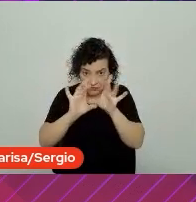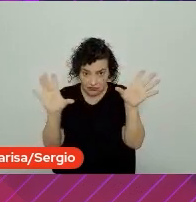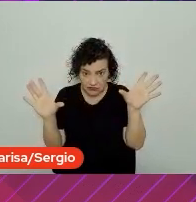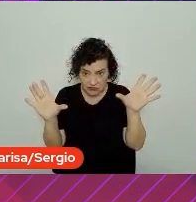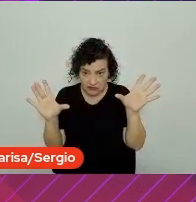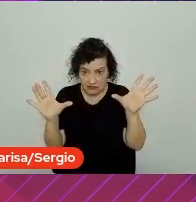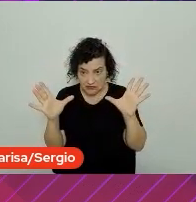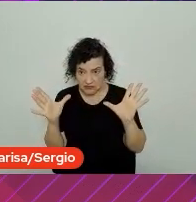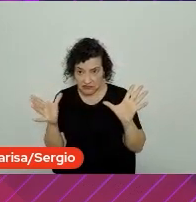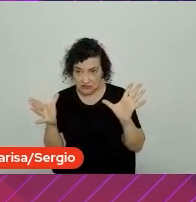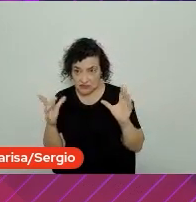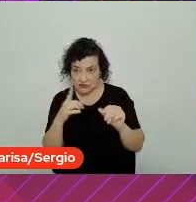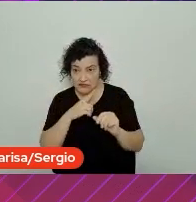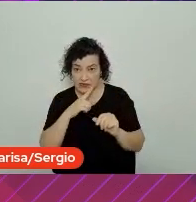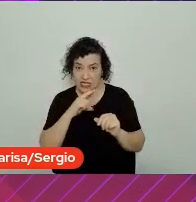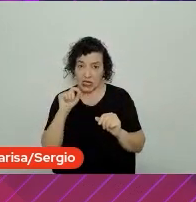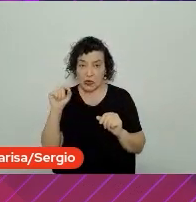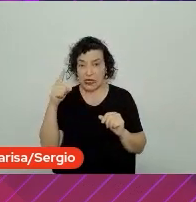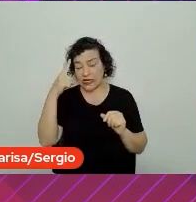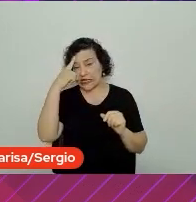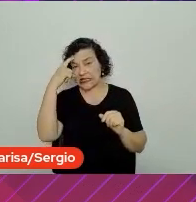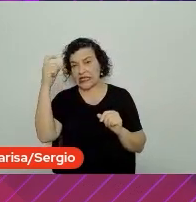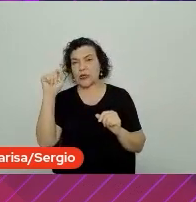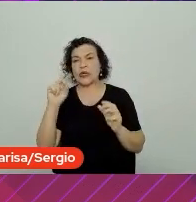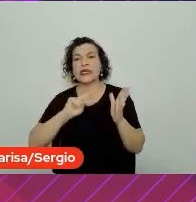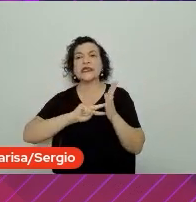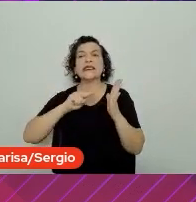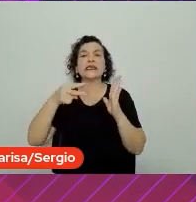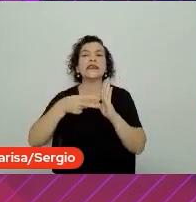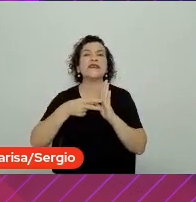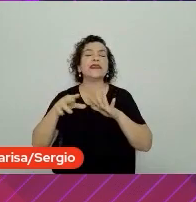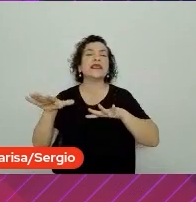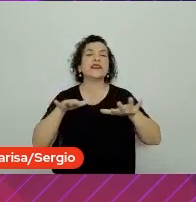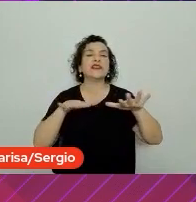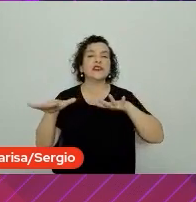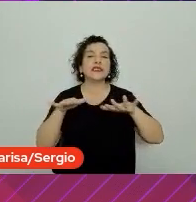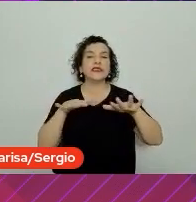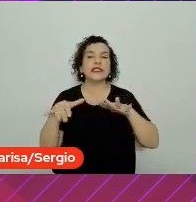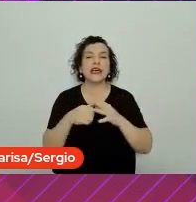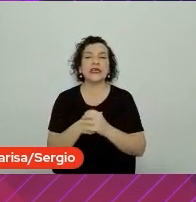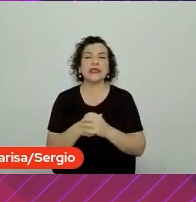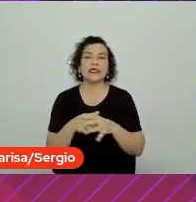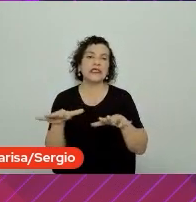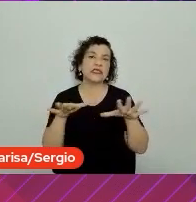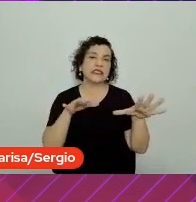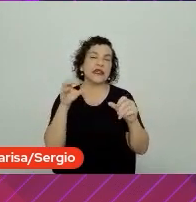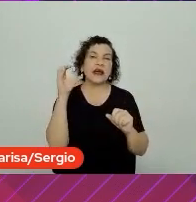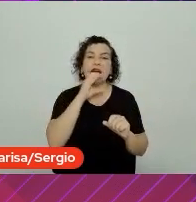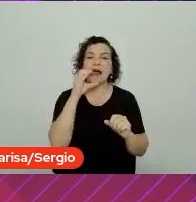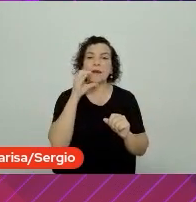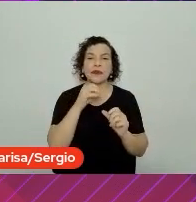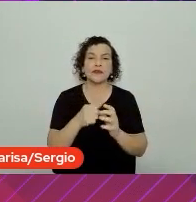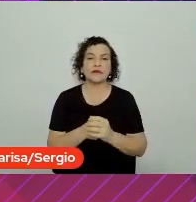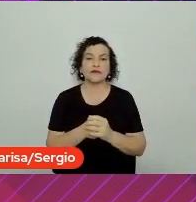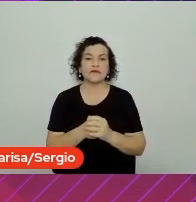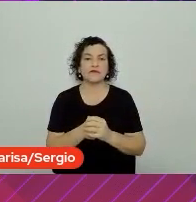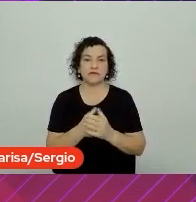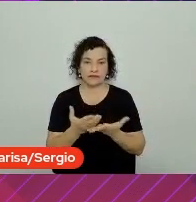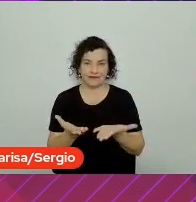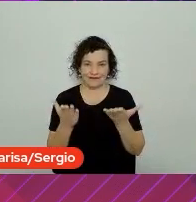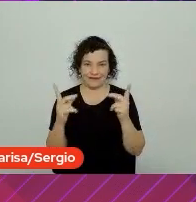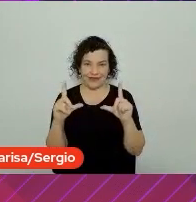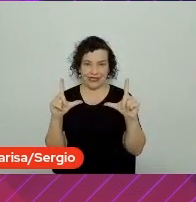alguma ideia do que seja agilidade? Quem é mais ágil, quem é mais rápido? Com base nesse